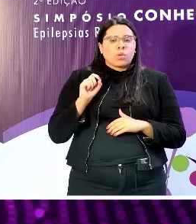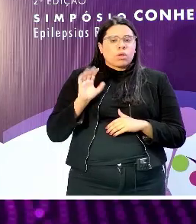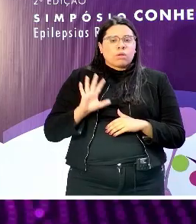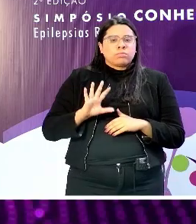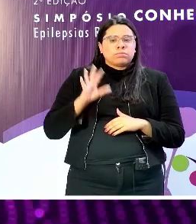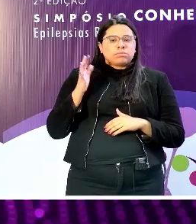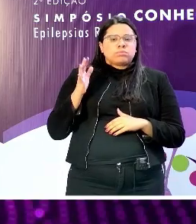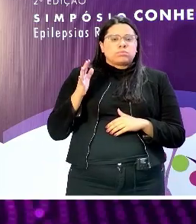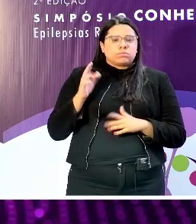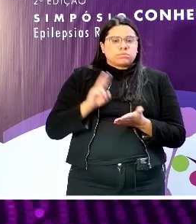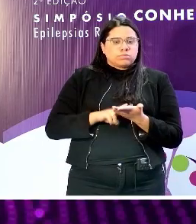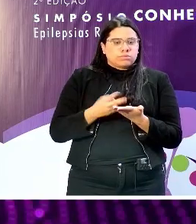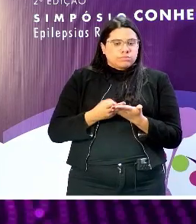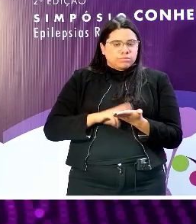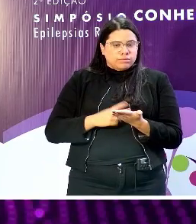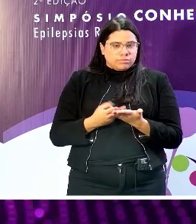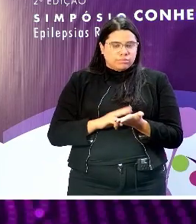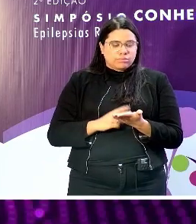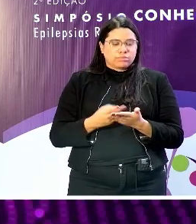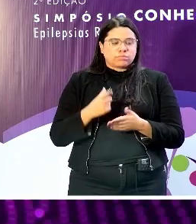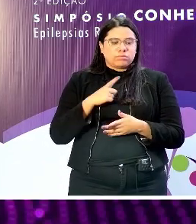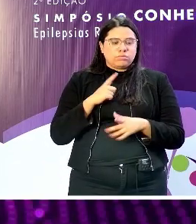epilepsia? A gente tem uma